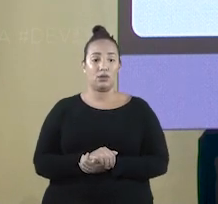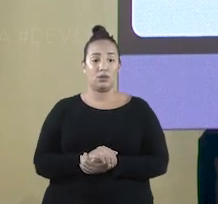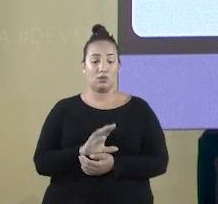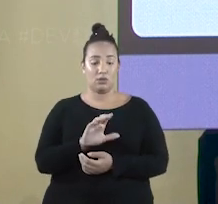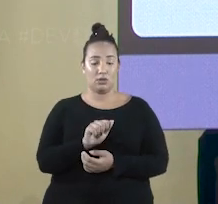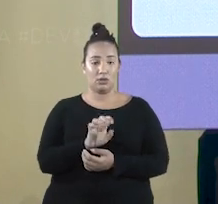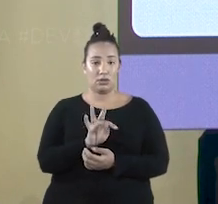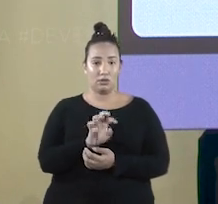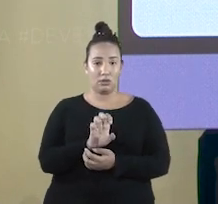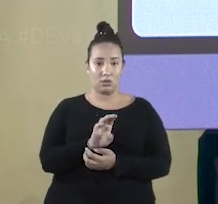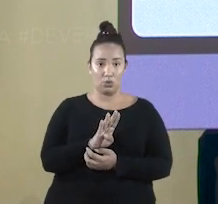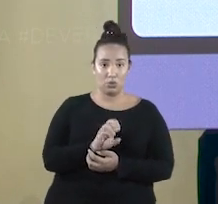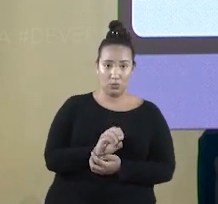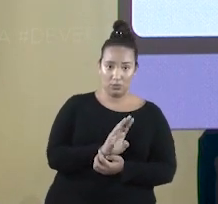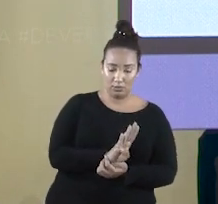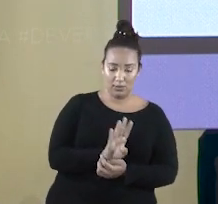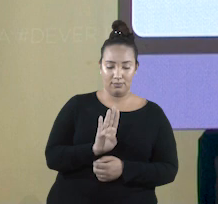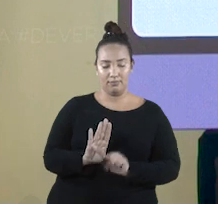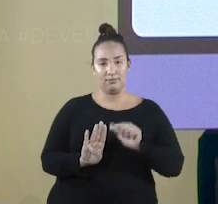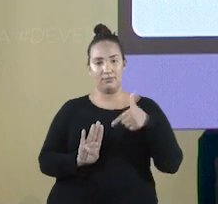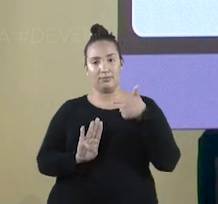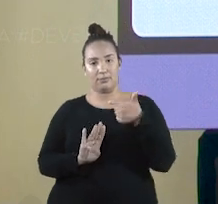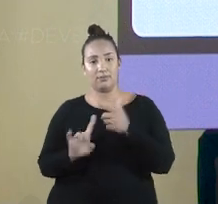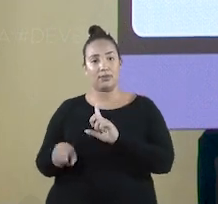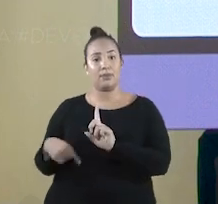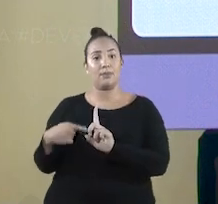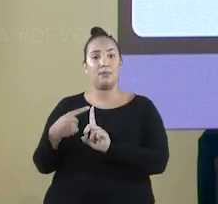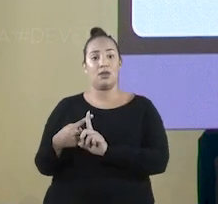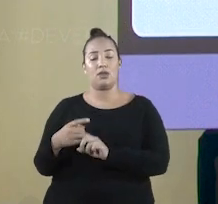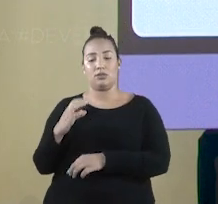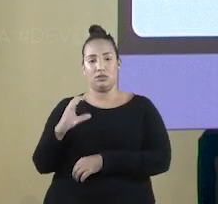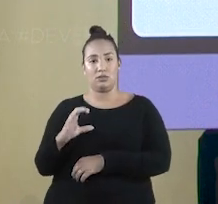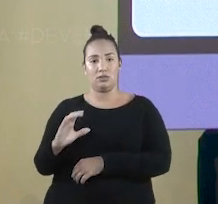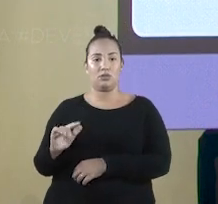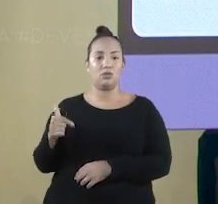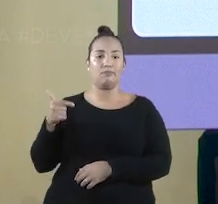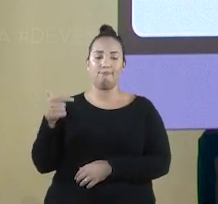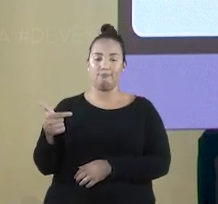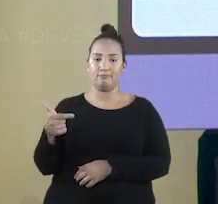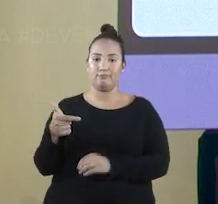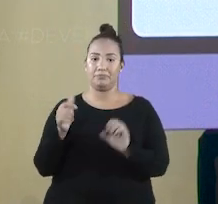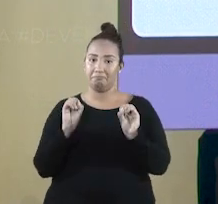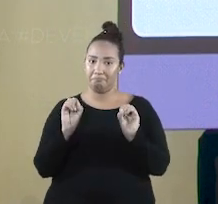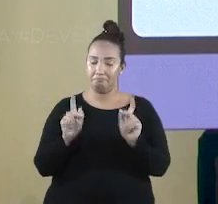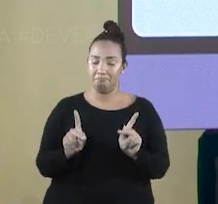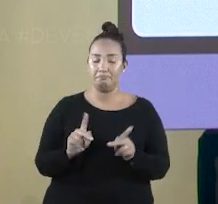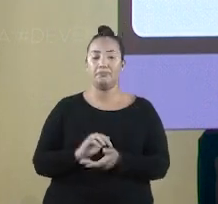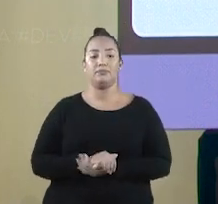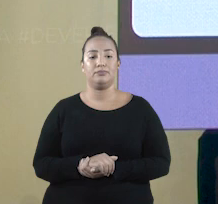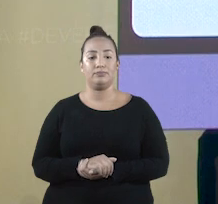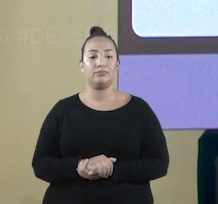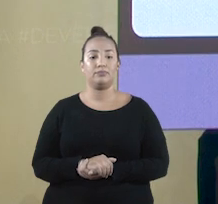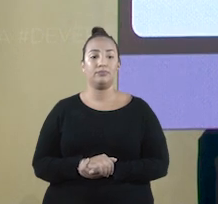Quadrado do cateto B, B ao quadrado, mais o quadrado de C, C ao quadrado. Tudo